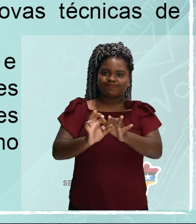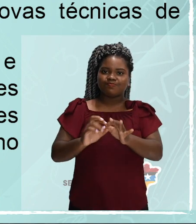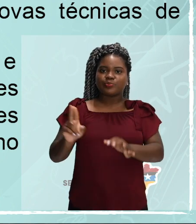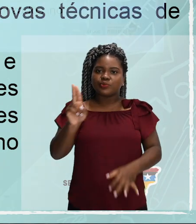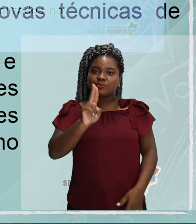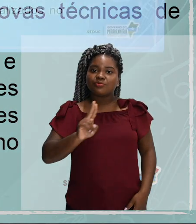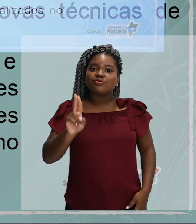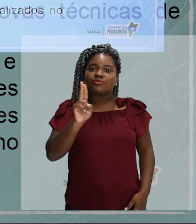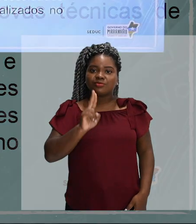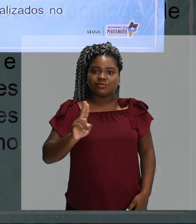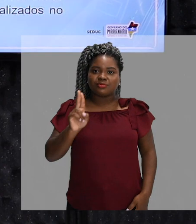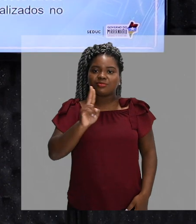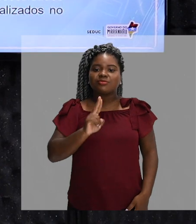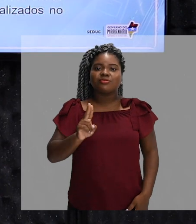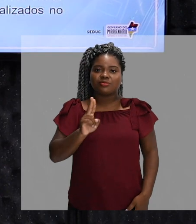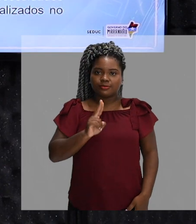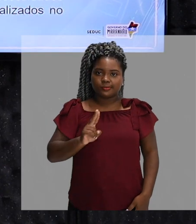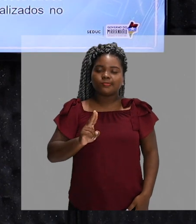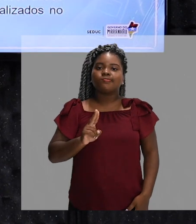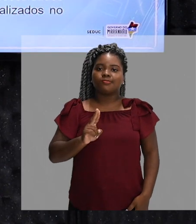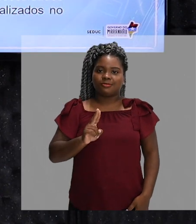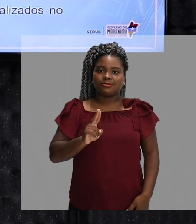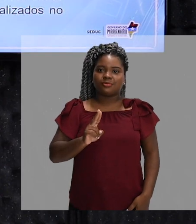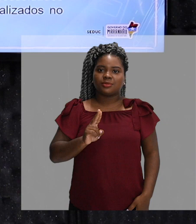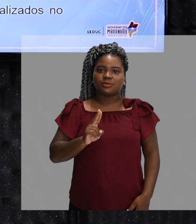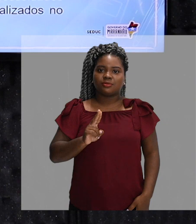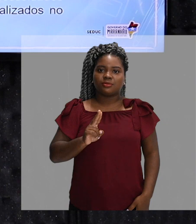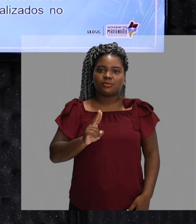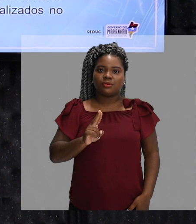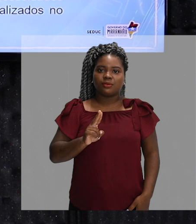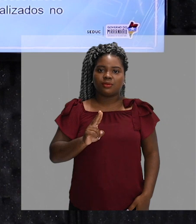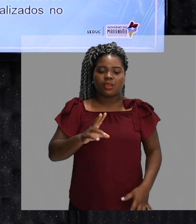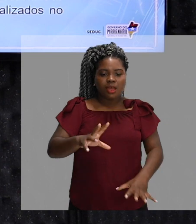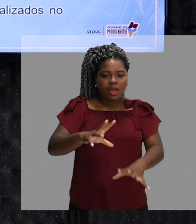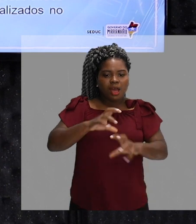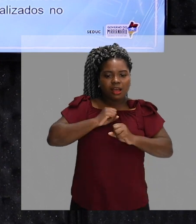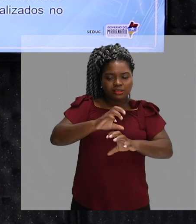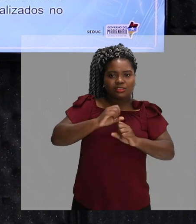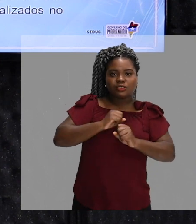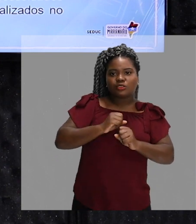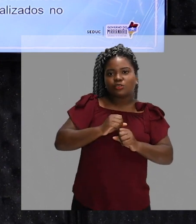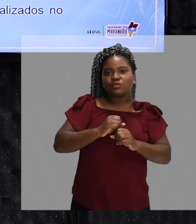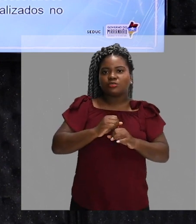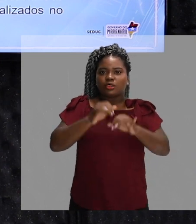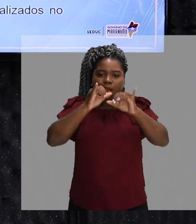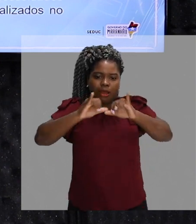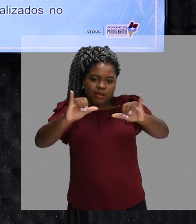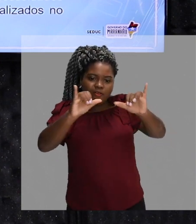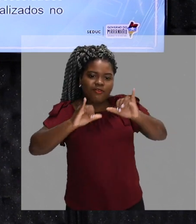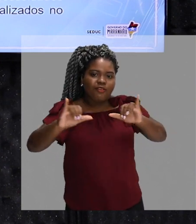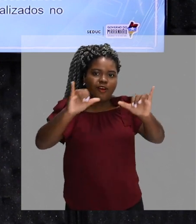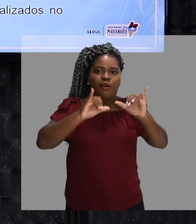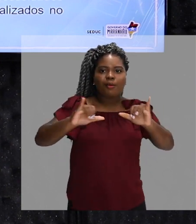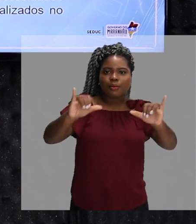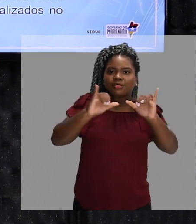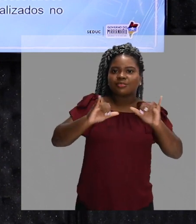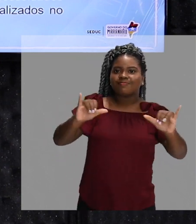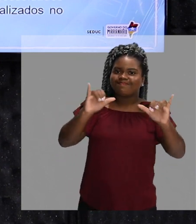espaço. Então, as técnicas de se coletar informações sobre o espaço, de se